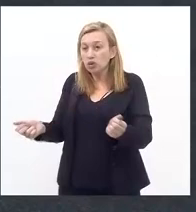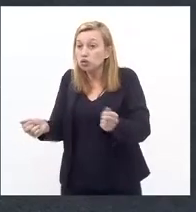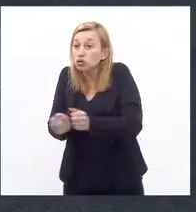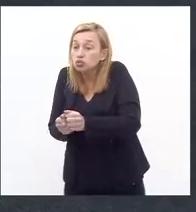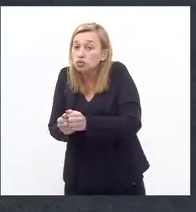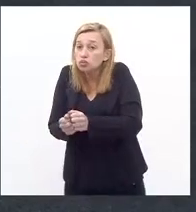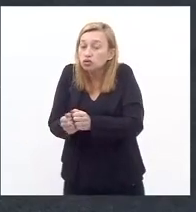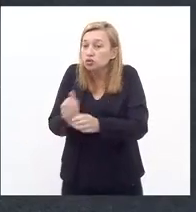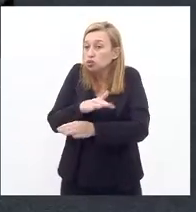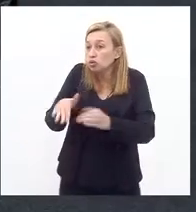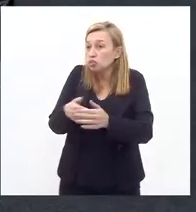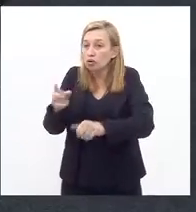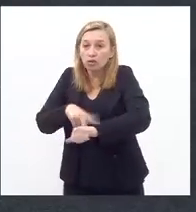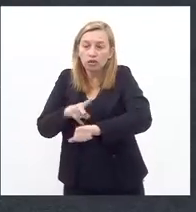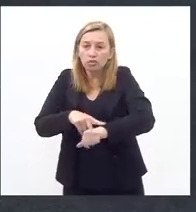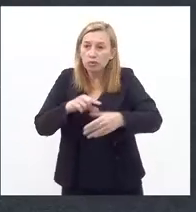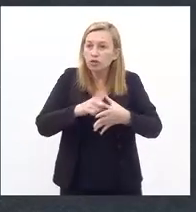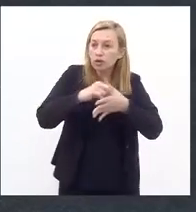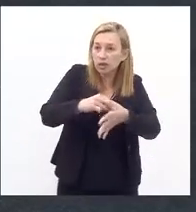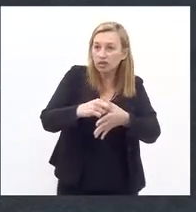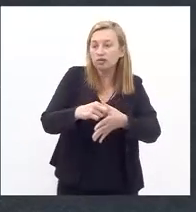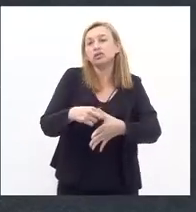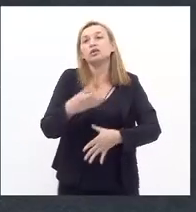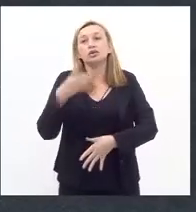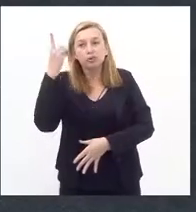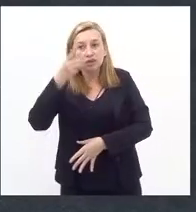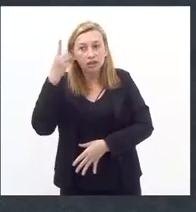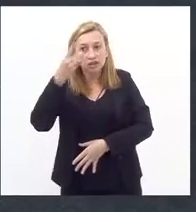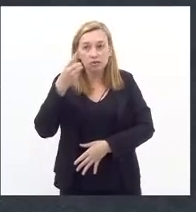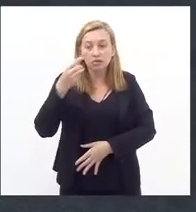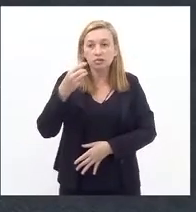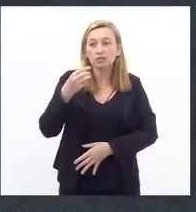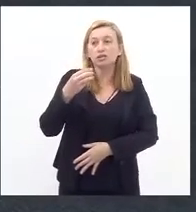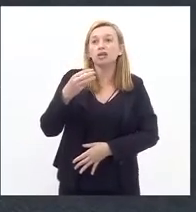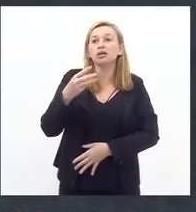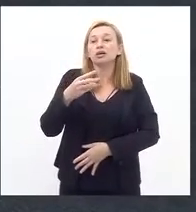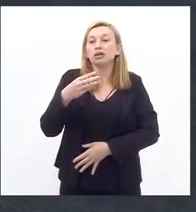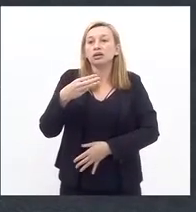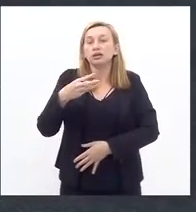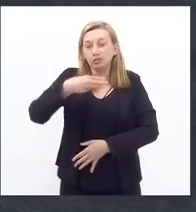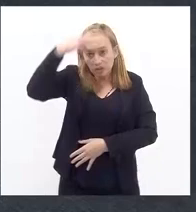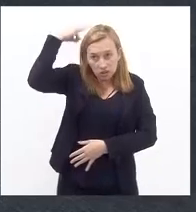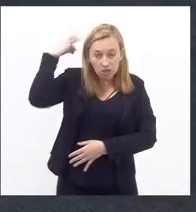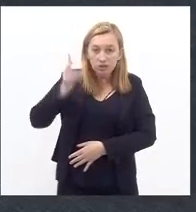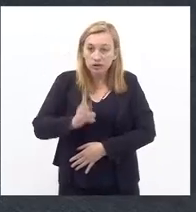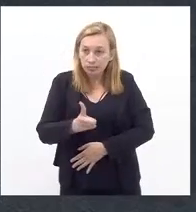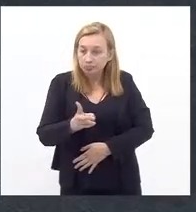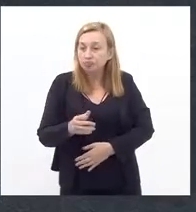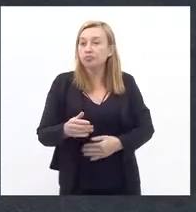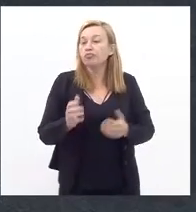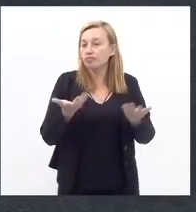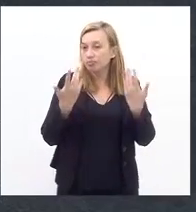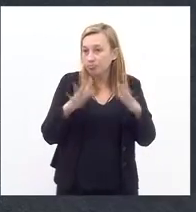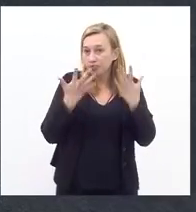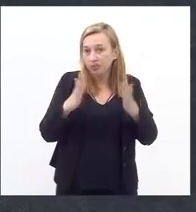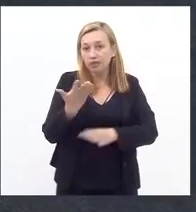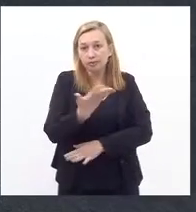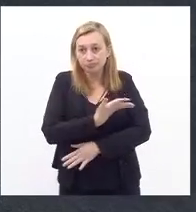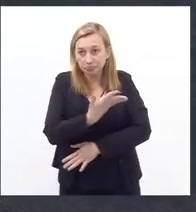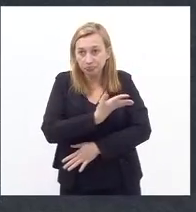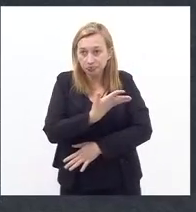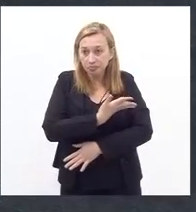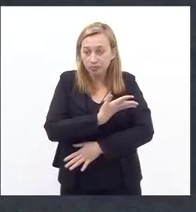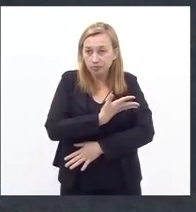todo o processo e o próprio líder do governo Márcio Pacheco que se mostrou muito dialógico o tempo todo Acho que eram também saudável os companheiros e companheiras